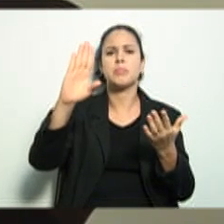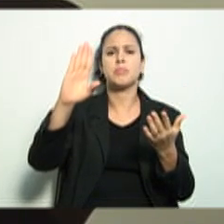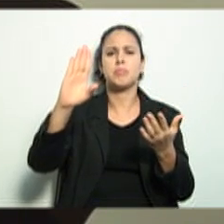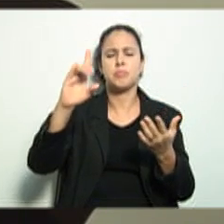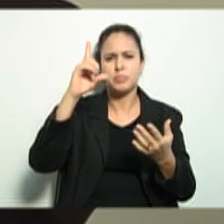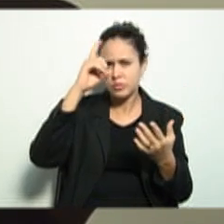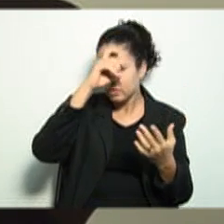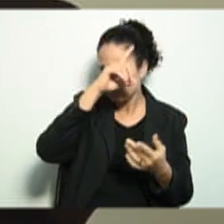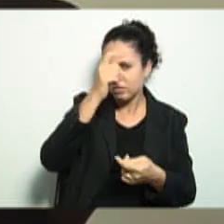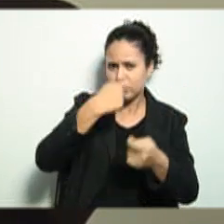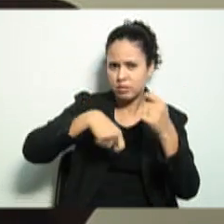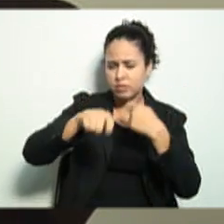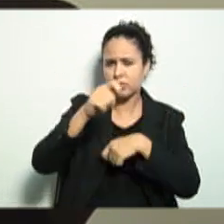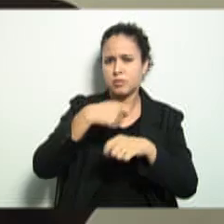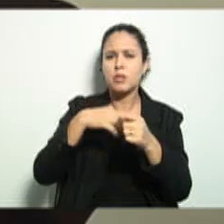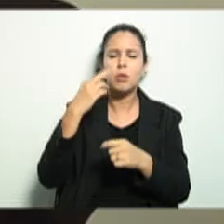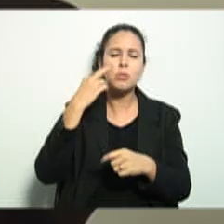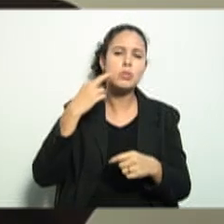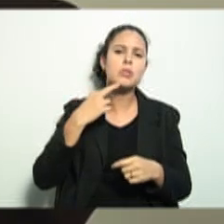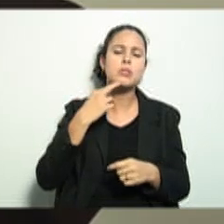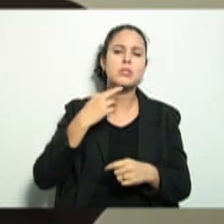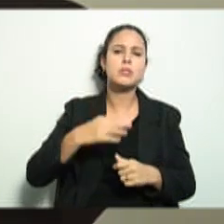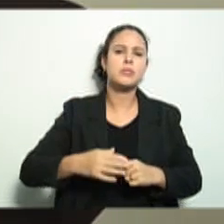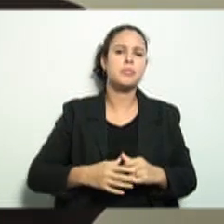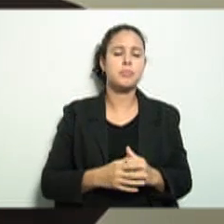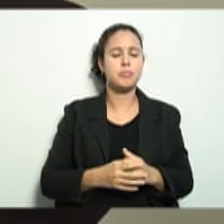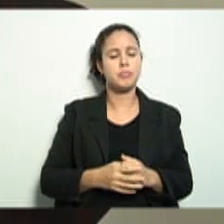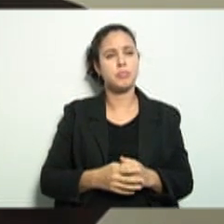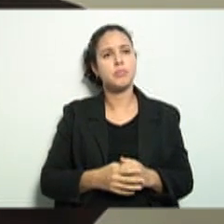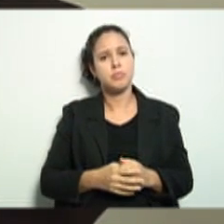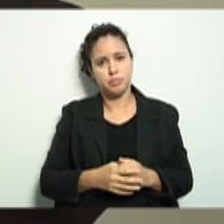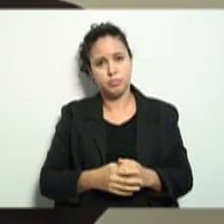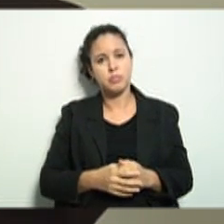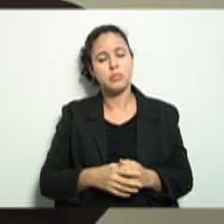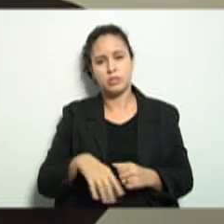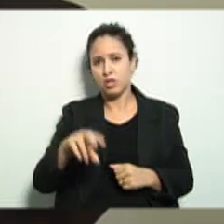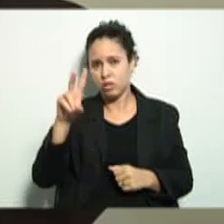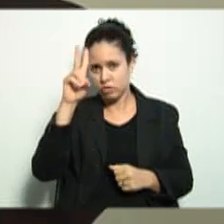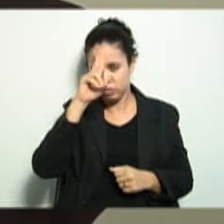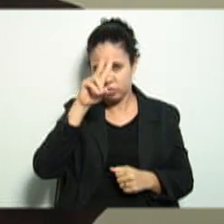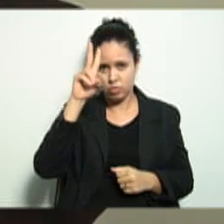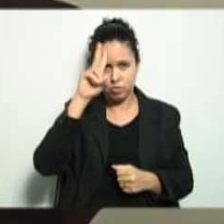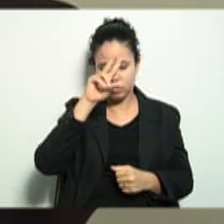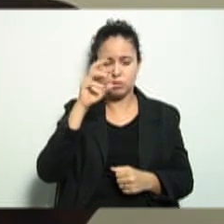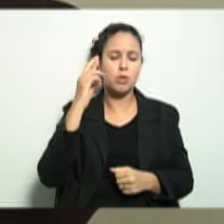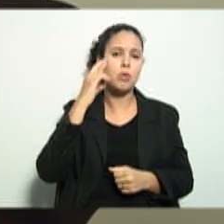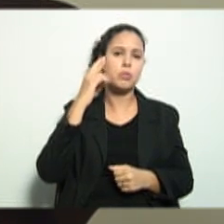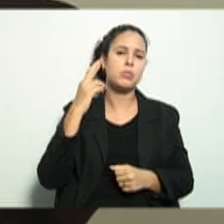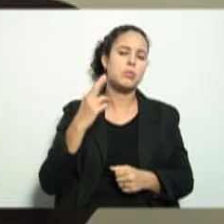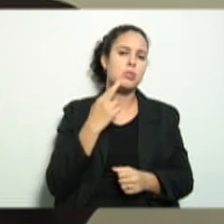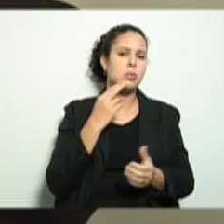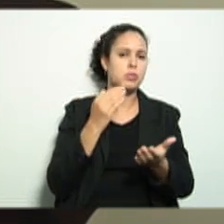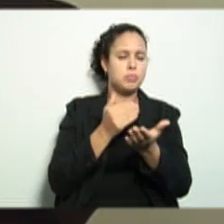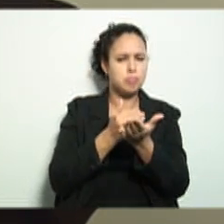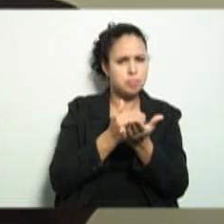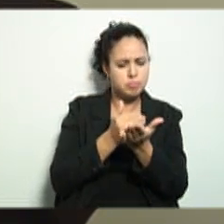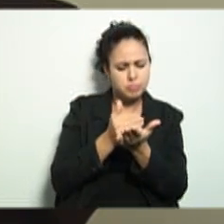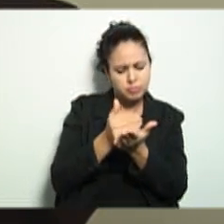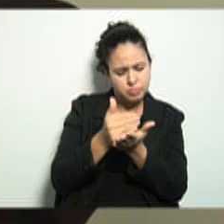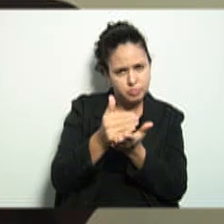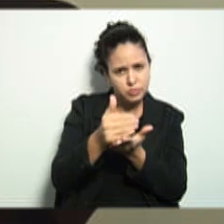dizer que, graças ao histórico de Rondônia, a formação de Rondônia ter sido uma